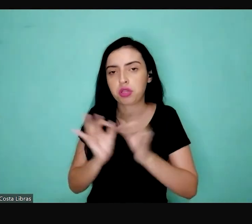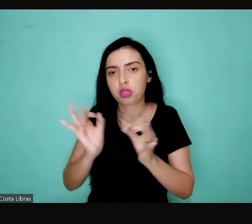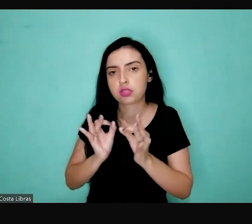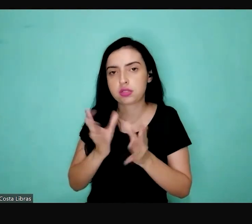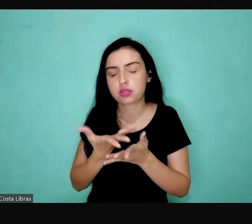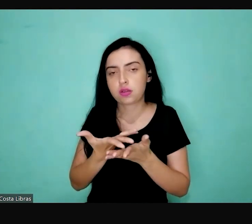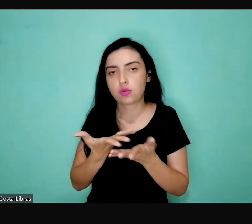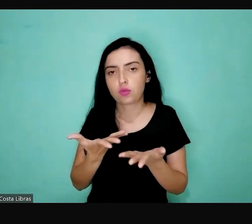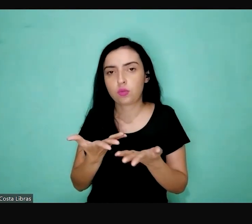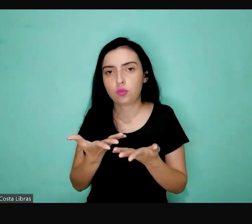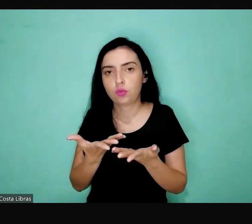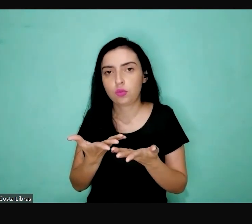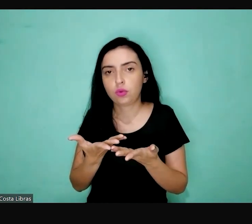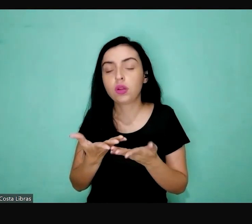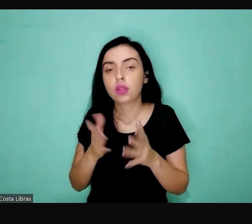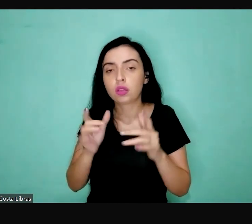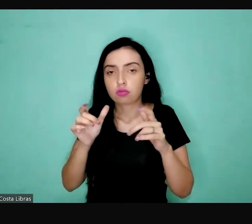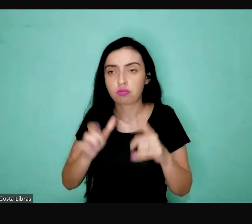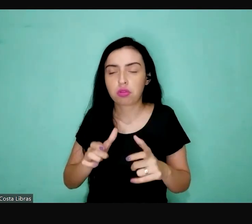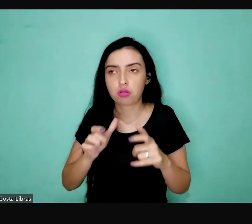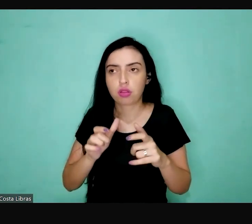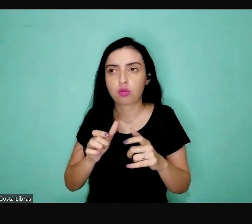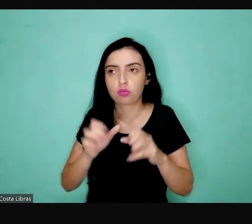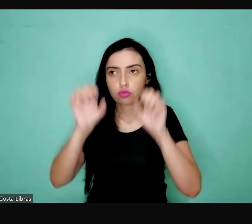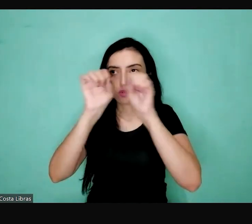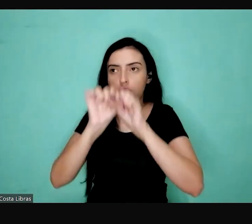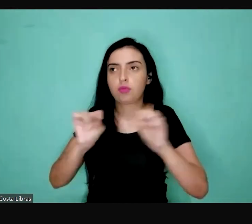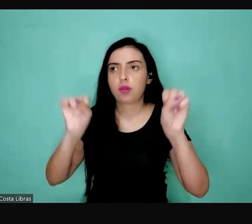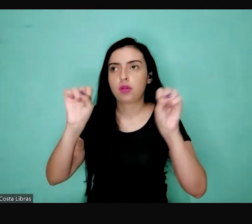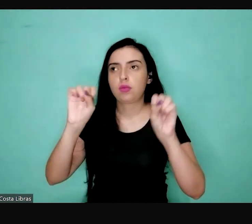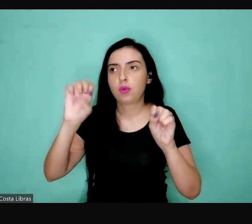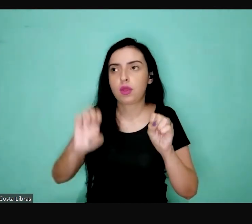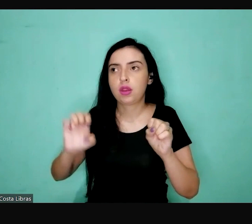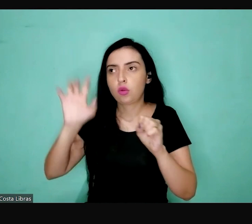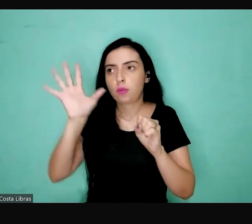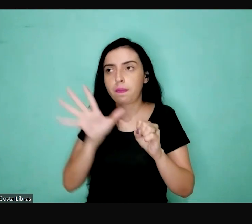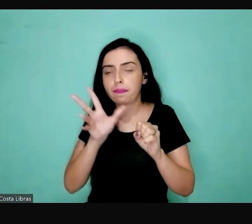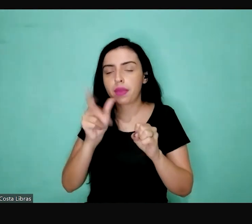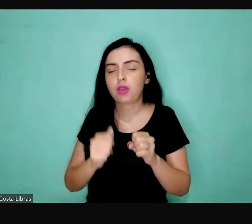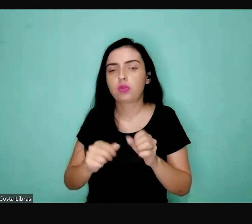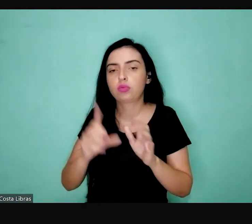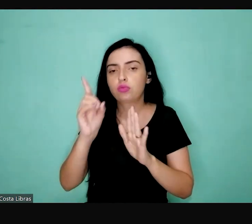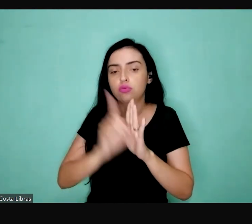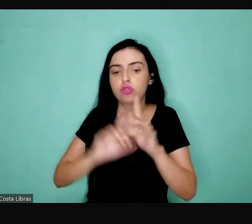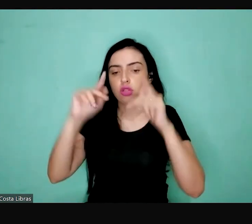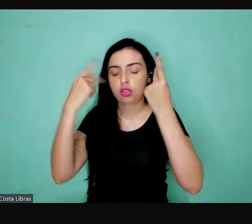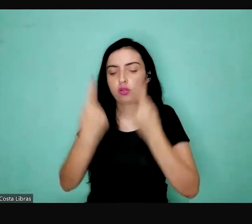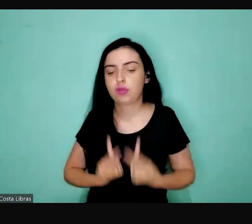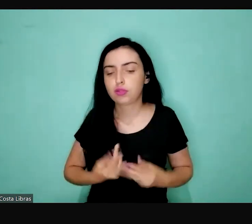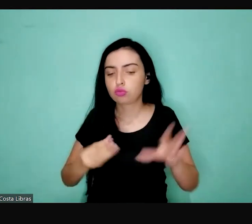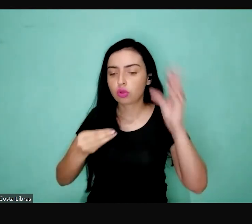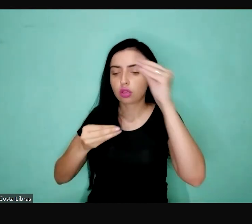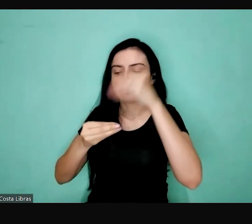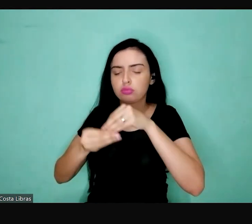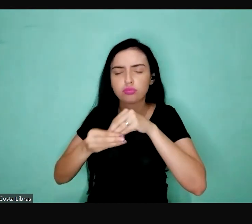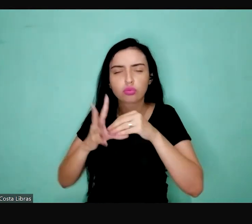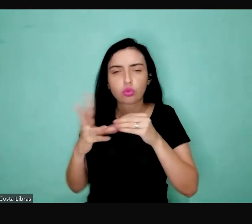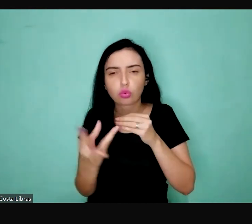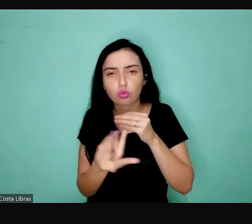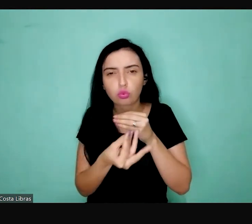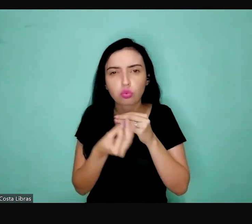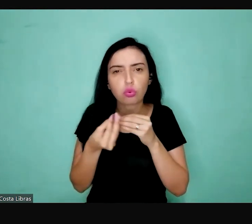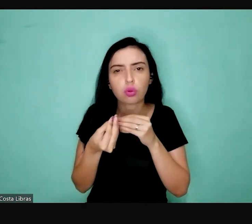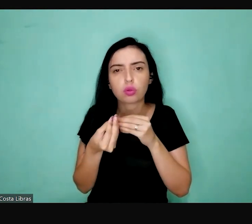que se situa o Tribunal Europeu de Direitos Humanos, estão integrados quase todos os